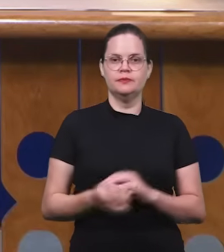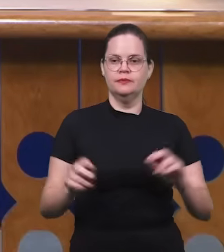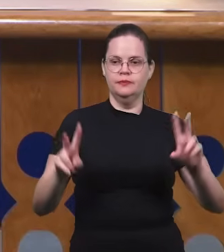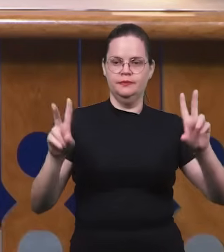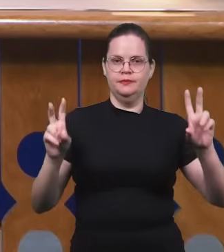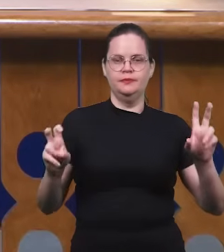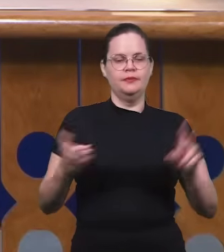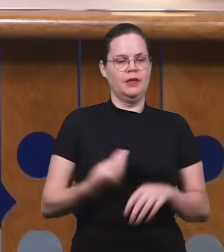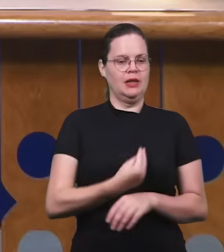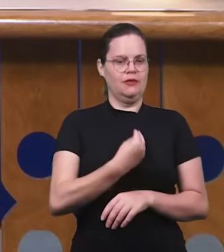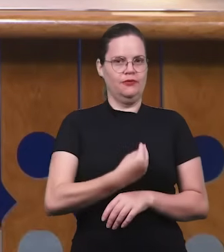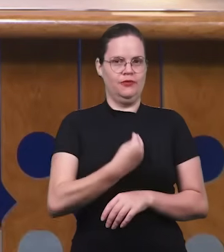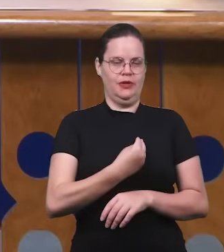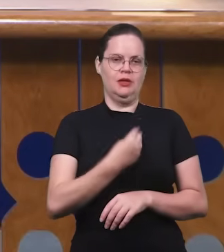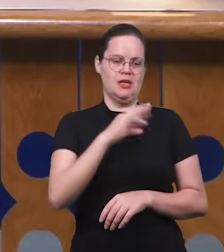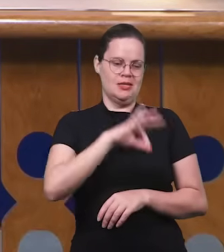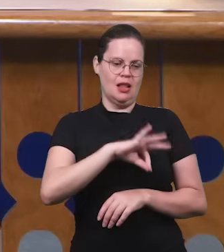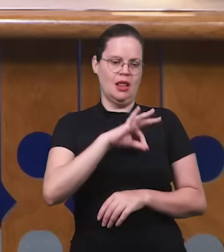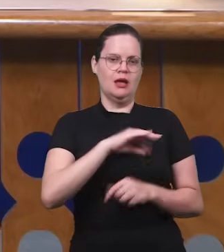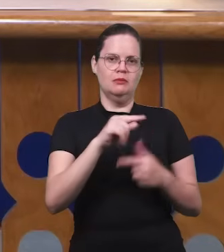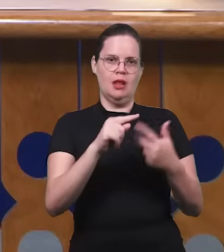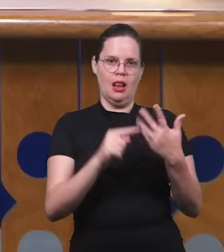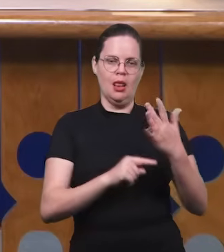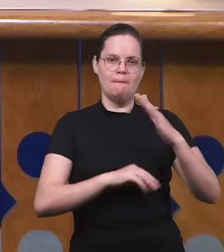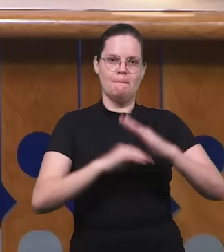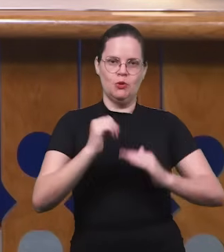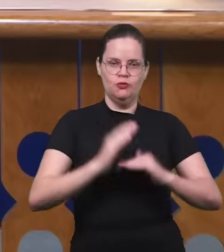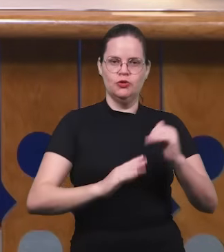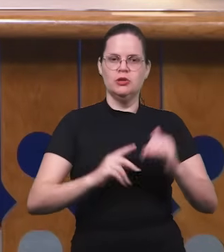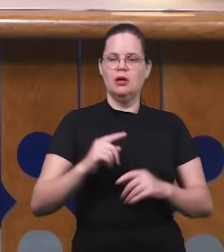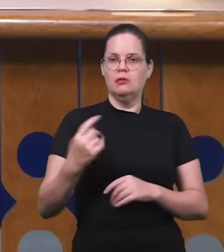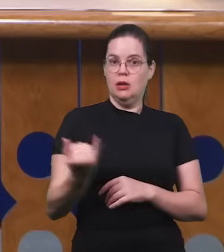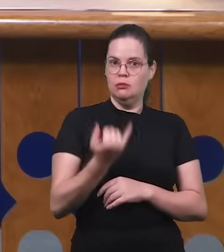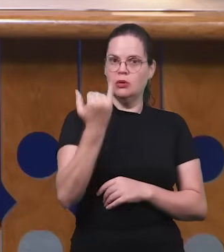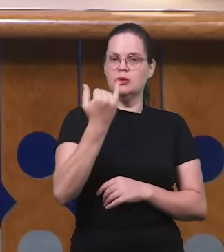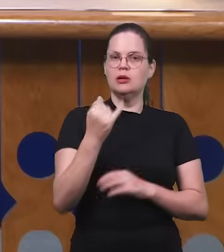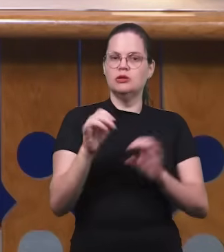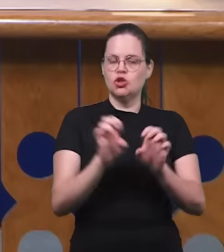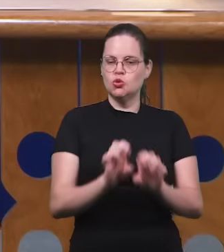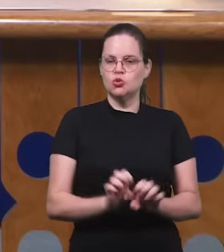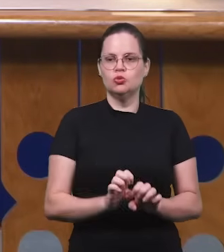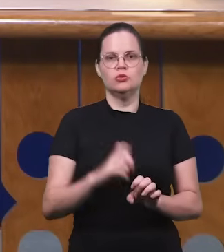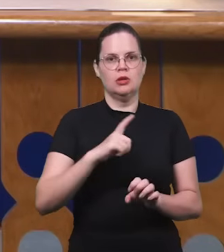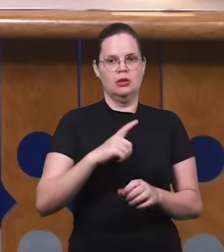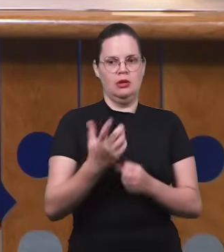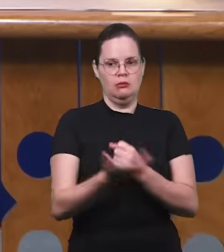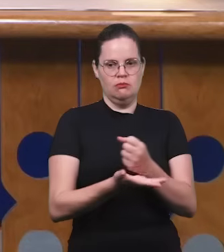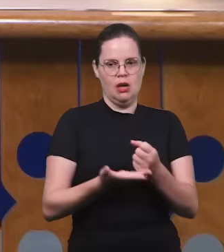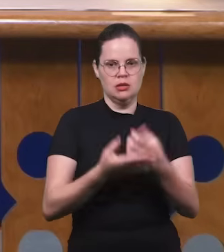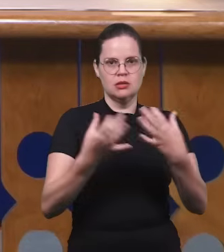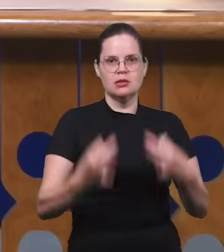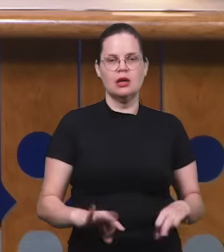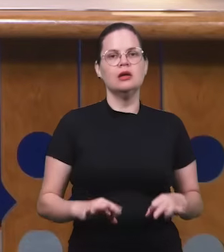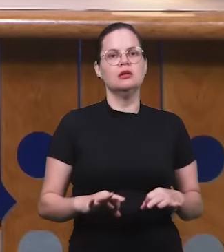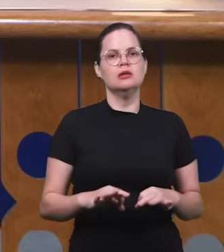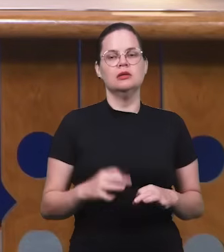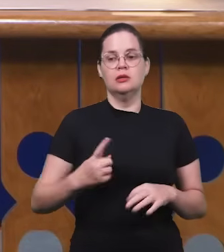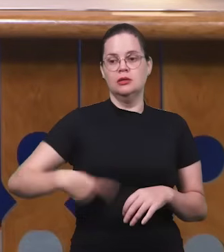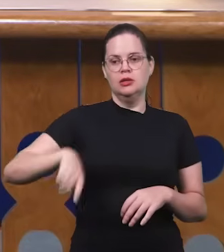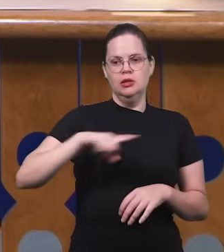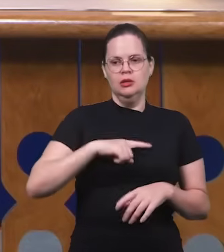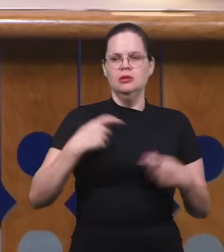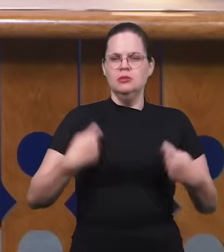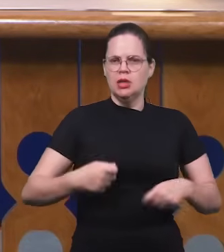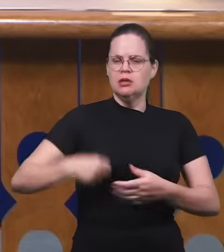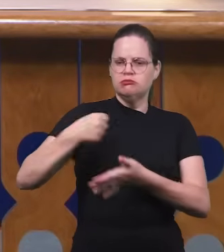vida material é muito importante, essa estrutura, essa base que todos nós devemos